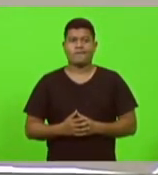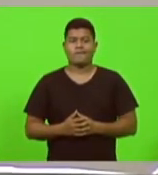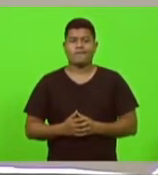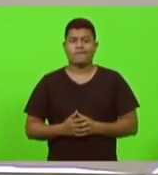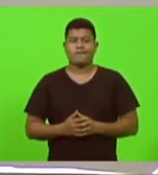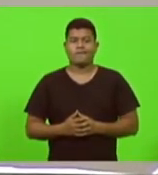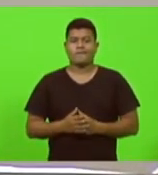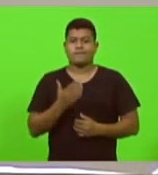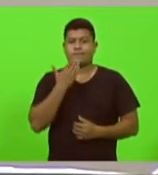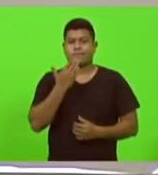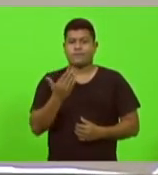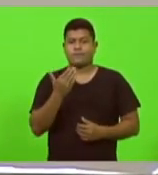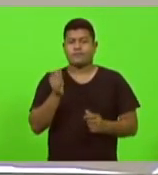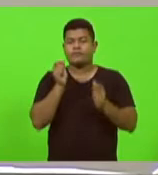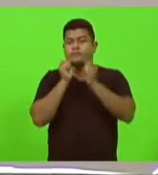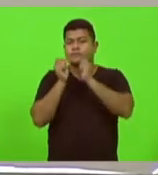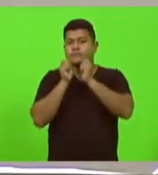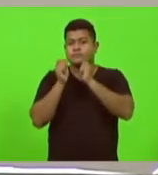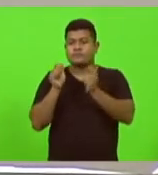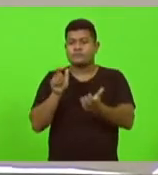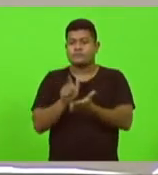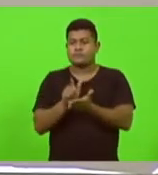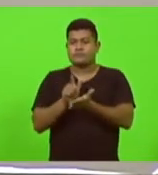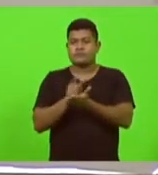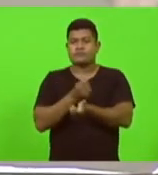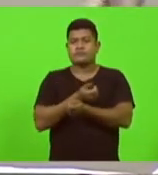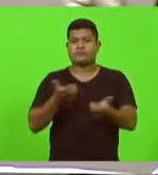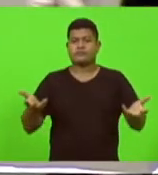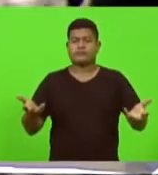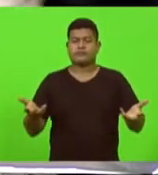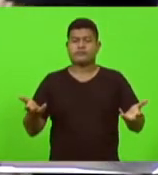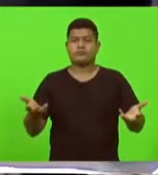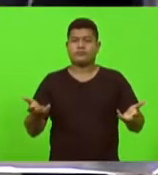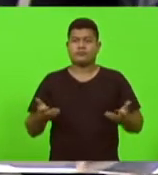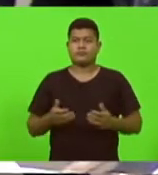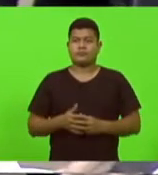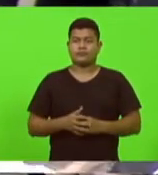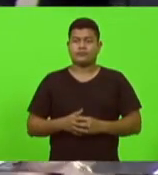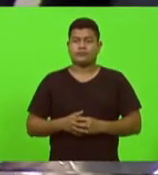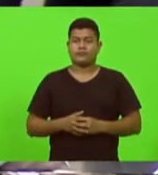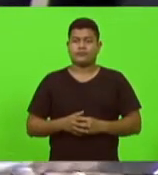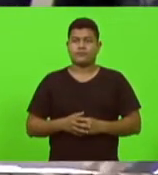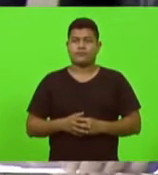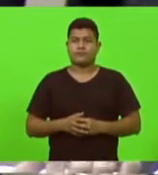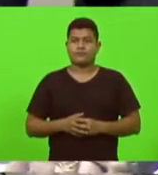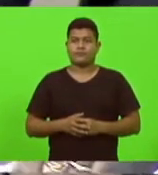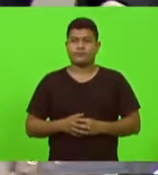Solicito a assessoria que proceda à distribuição do expediente.